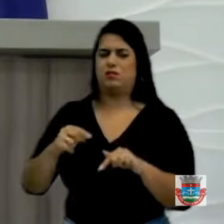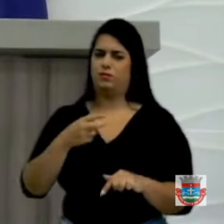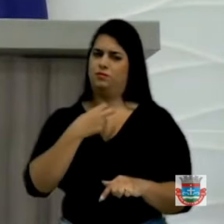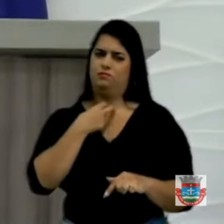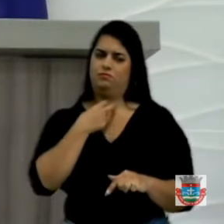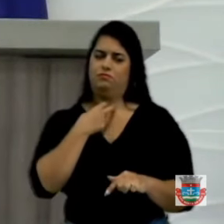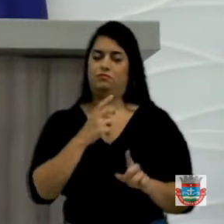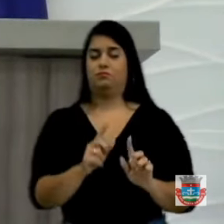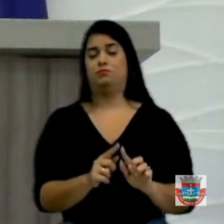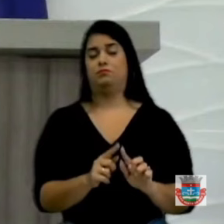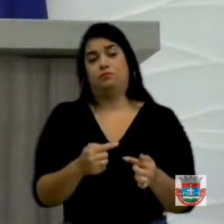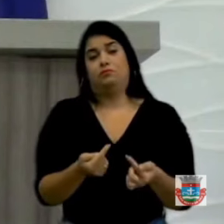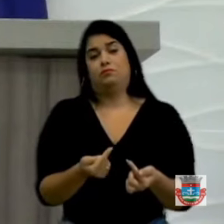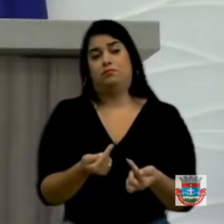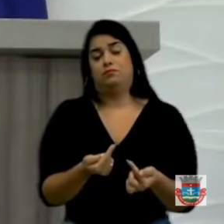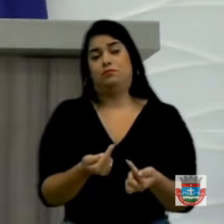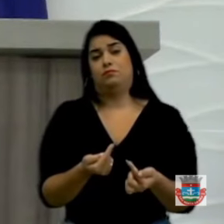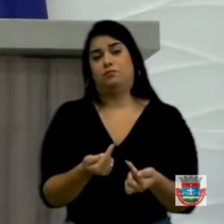Mas,